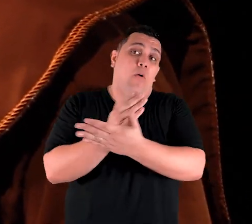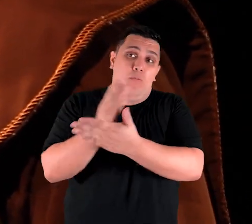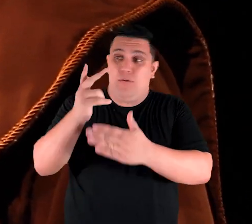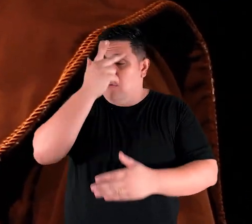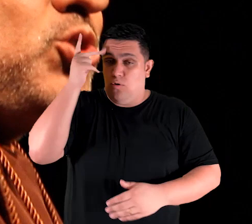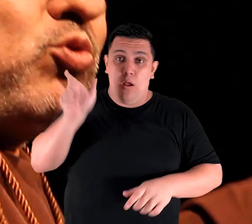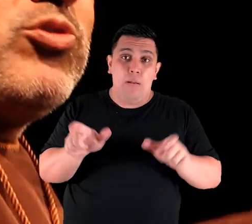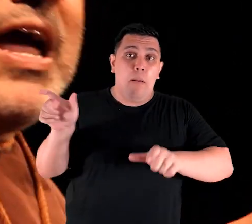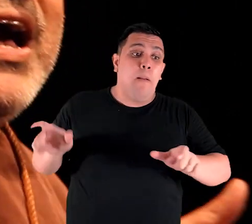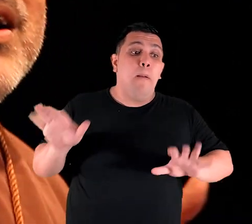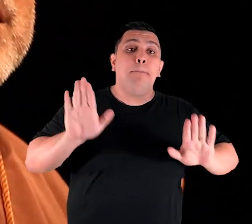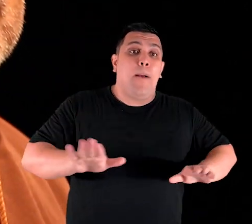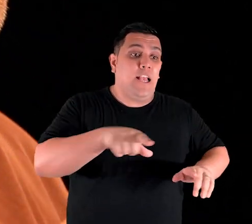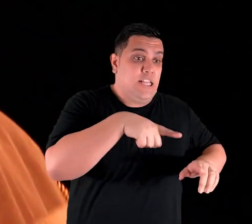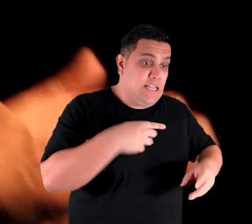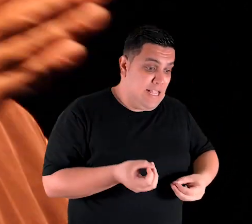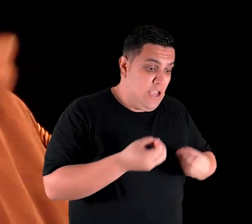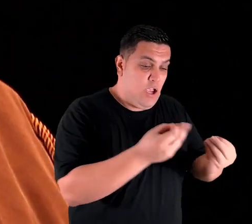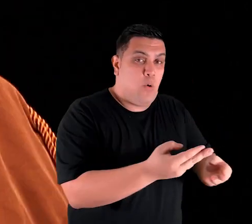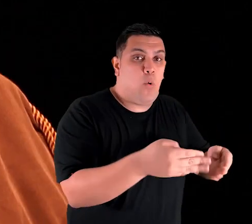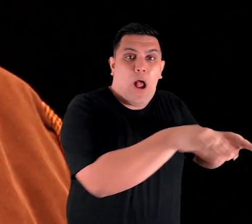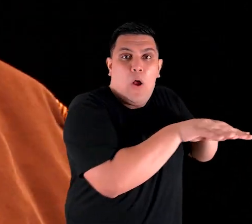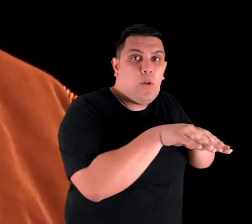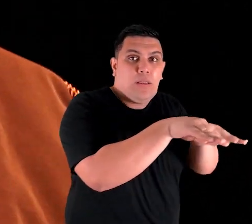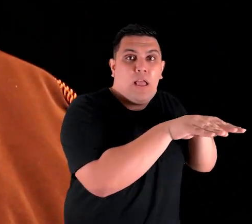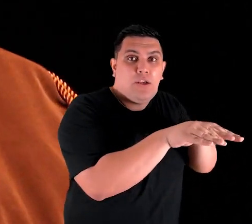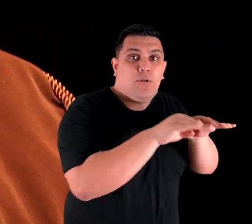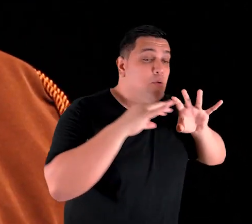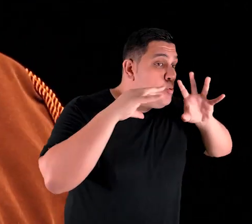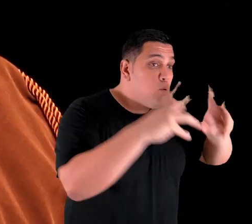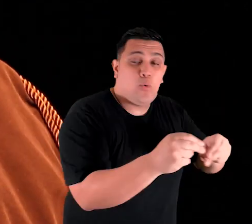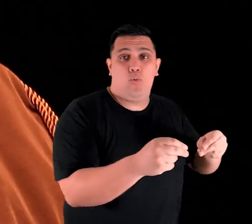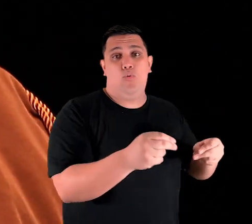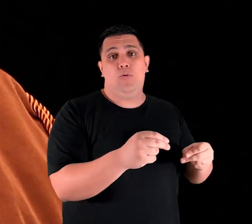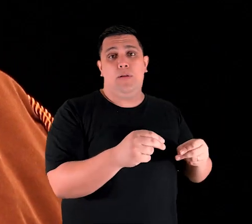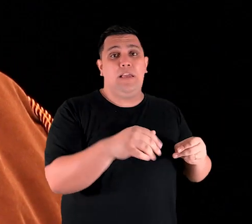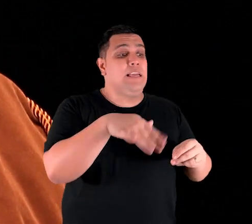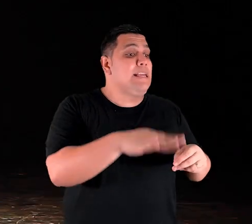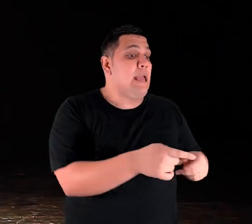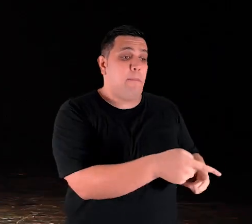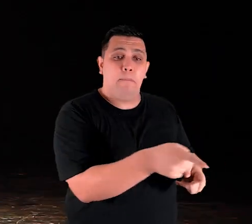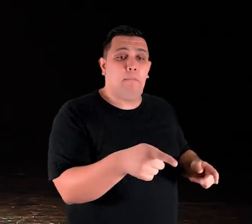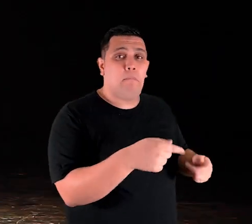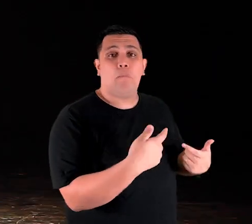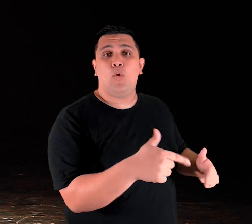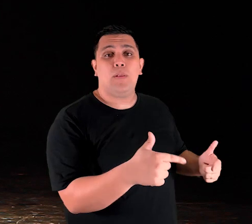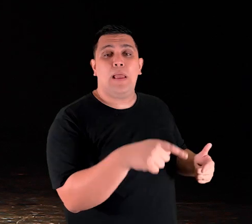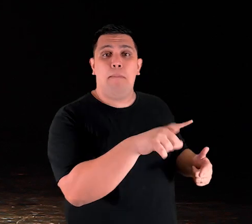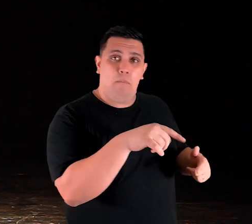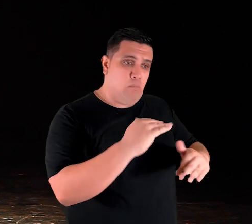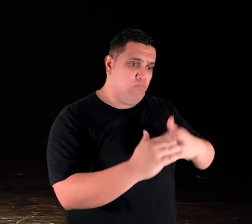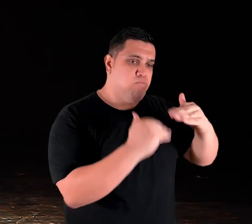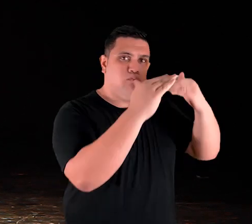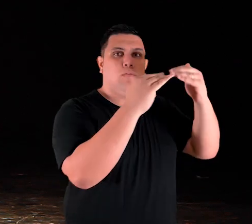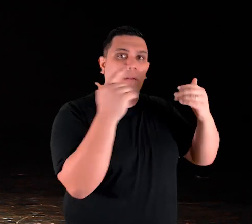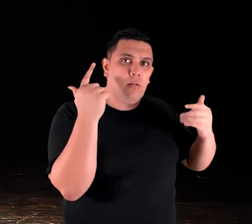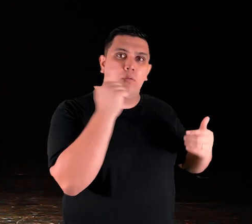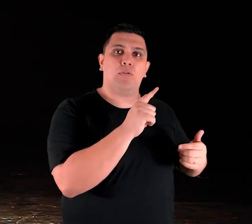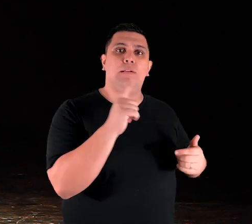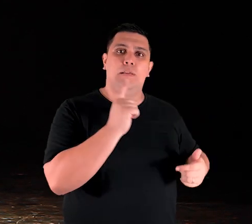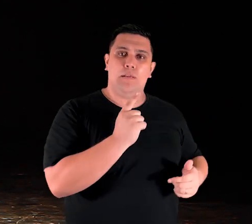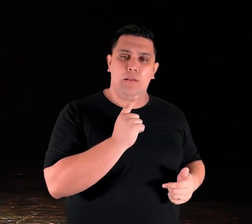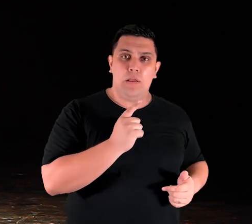todos de lutar, de quem não tem, passar a ter. Já nos regimes opostos